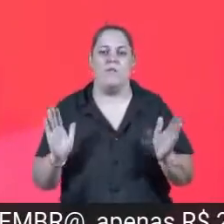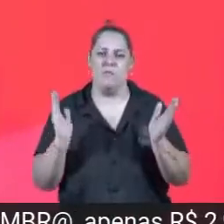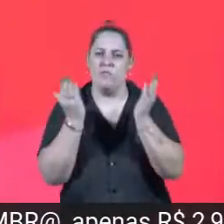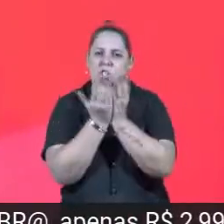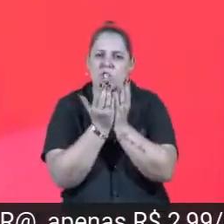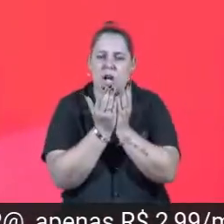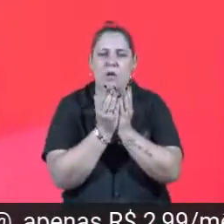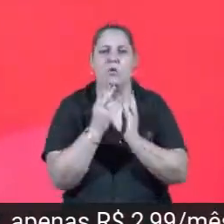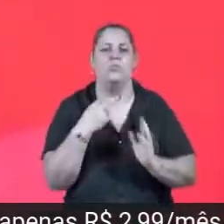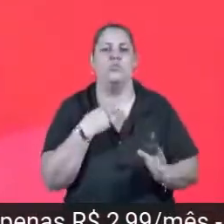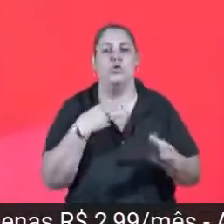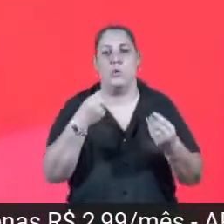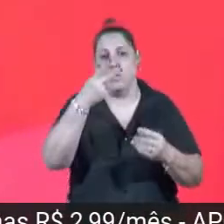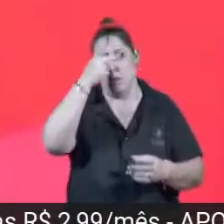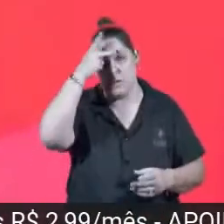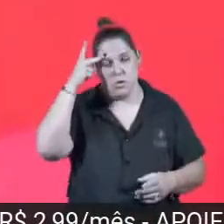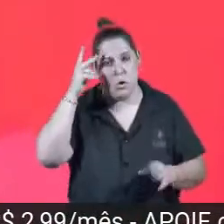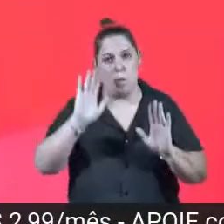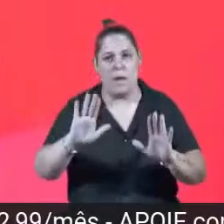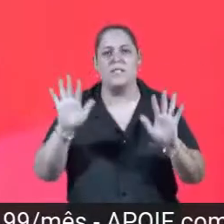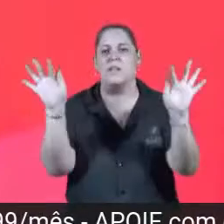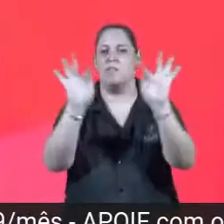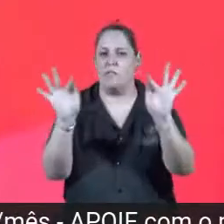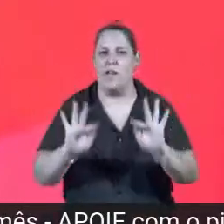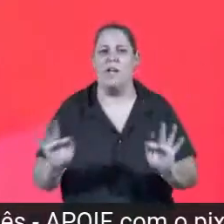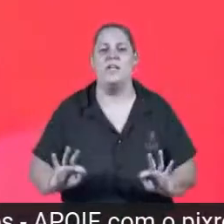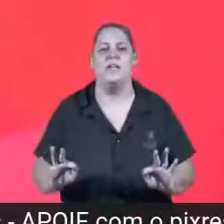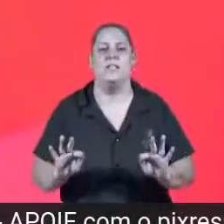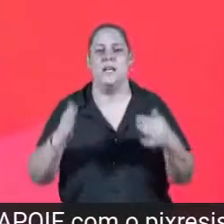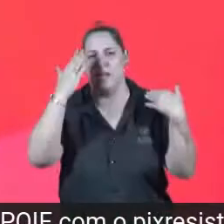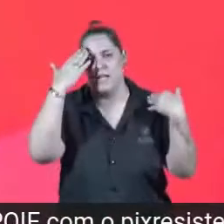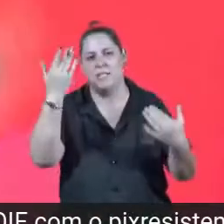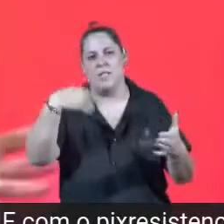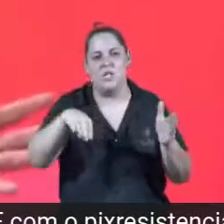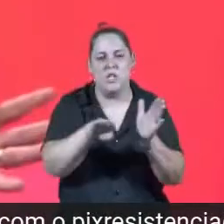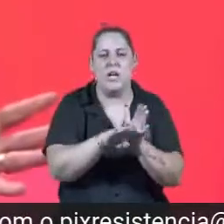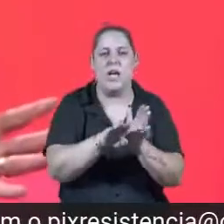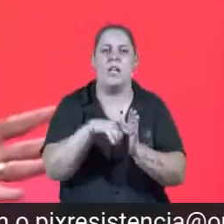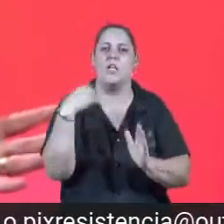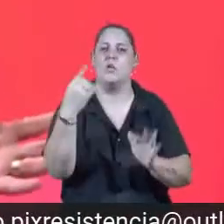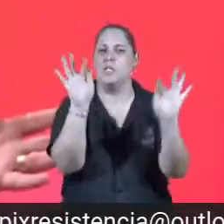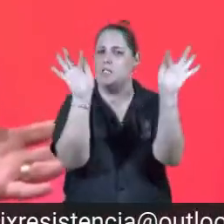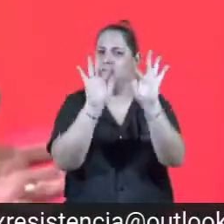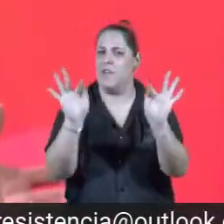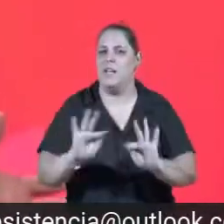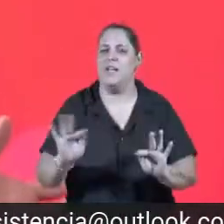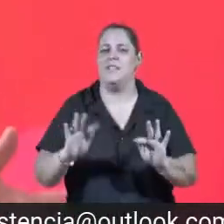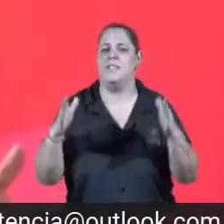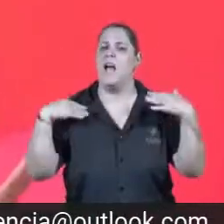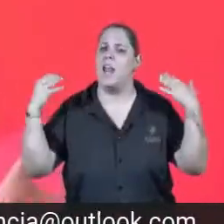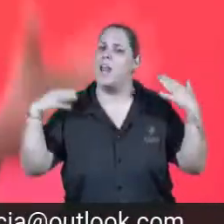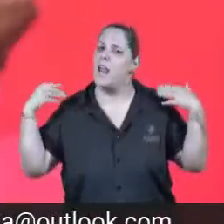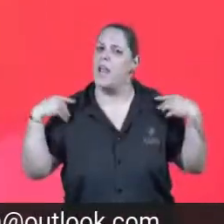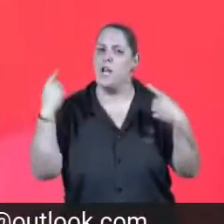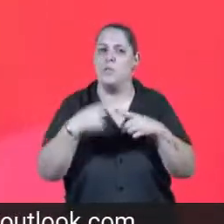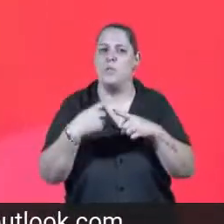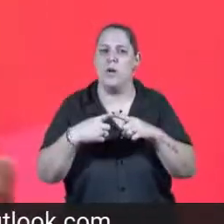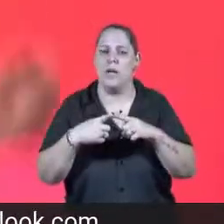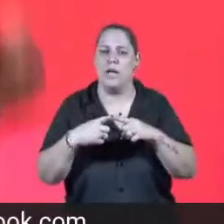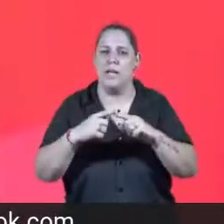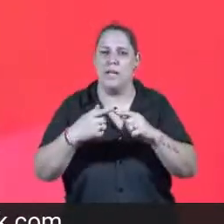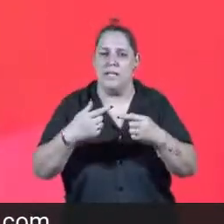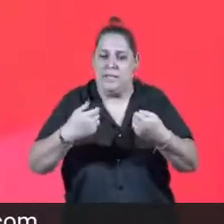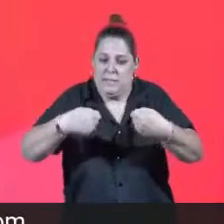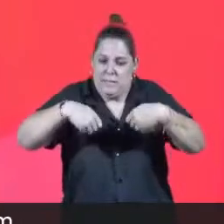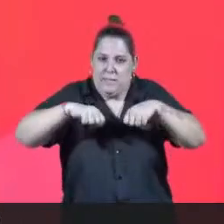comemorando comigo a sua chegada. Nós estamos brilhando, nós estamos felizes, nós estamos alegres, porque você só traz mais energia